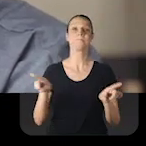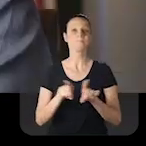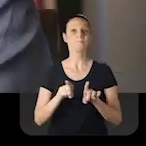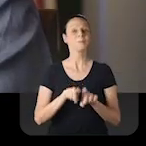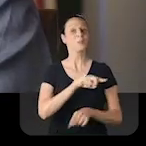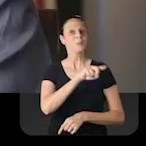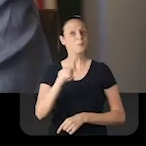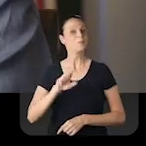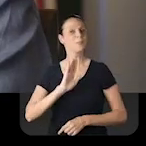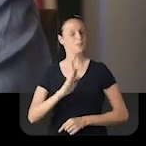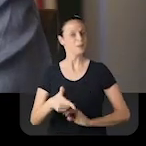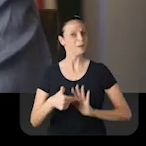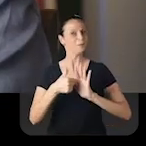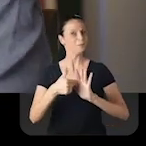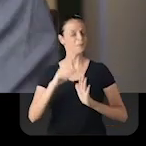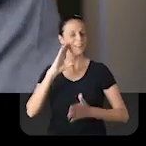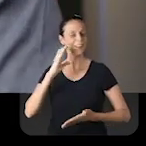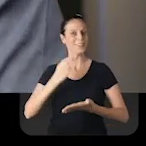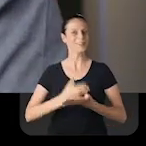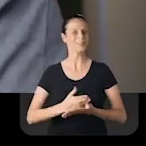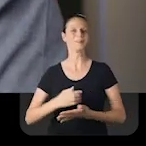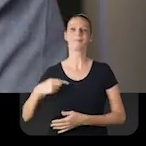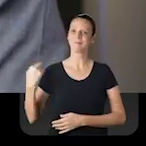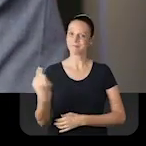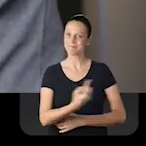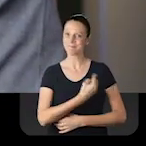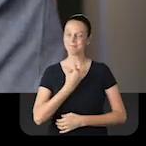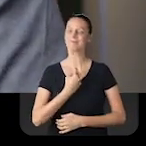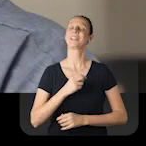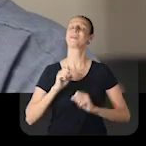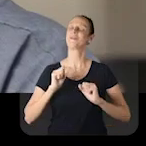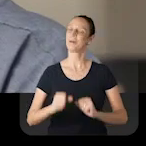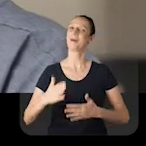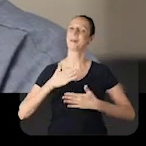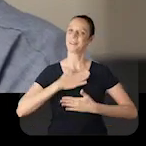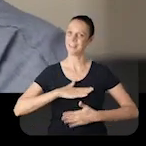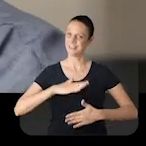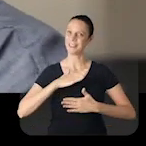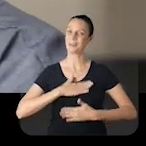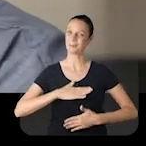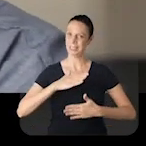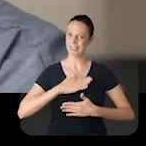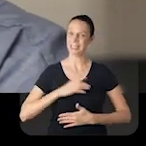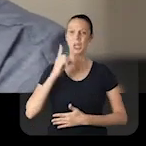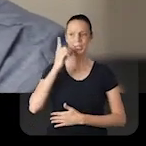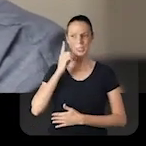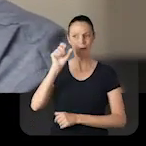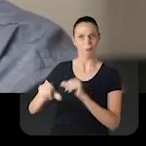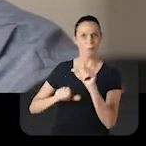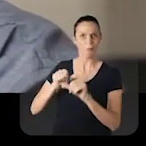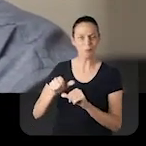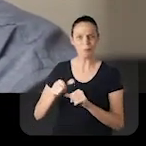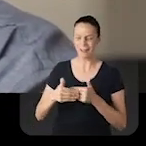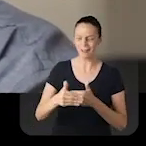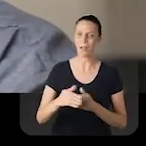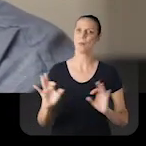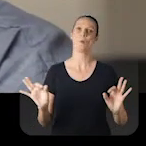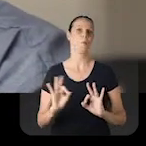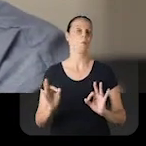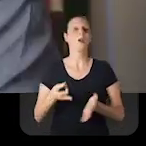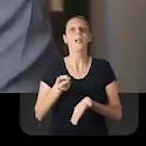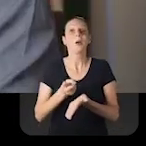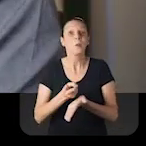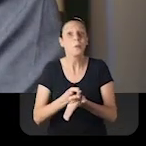propostas. E você que já demonstrou sua confiança em nós, pode ficar tranquilo. Nosso discurso não